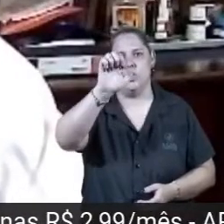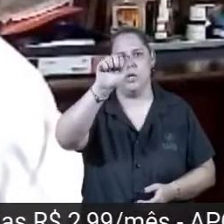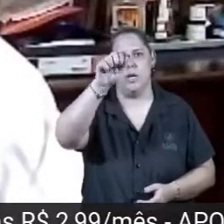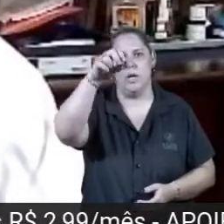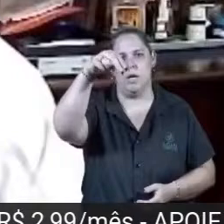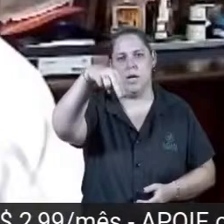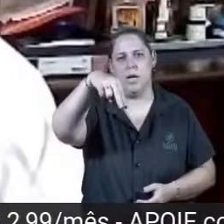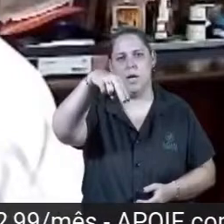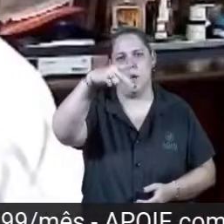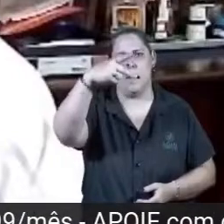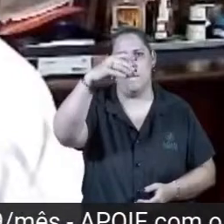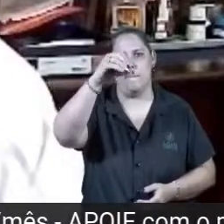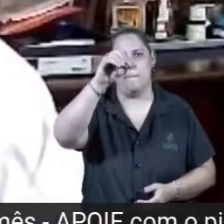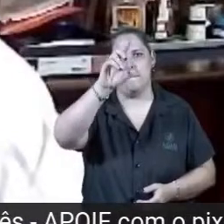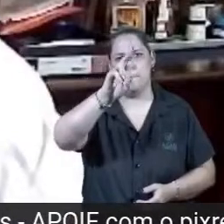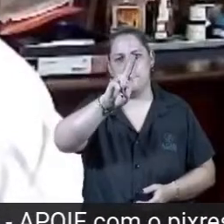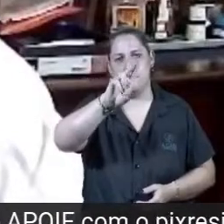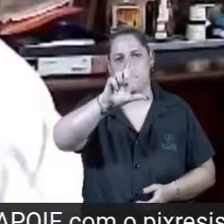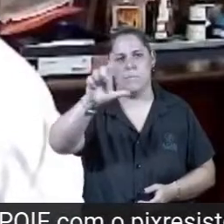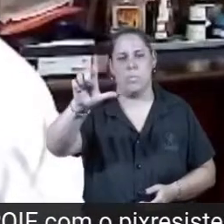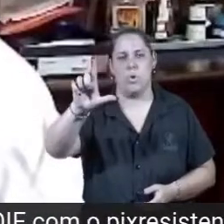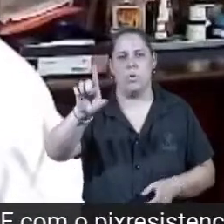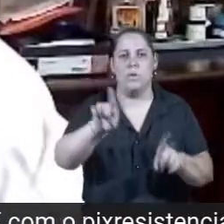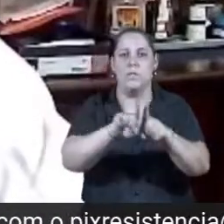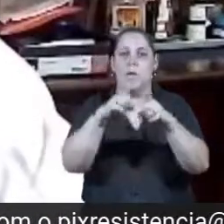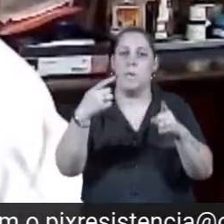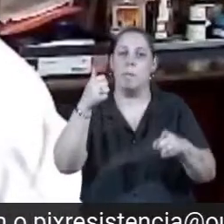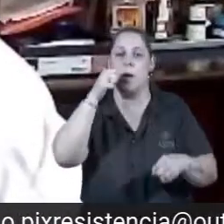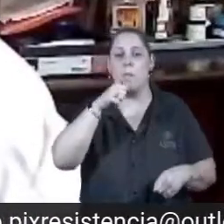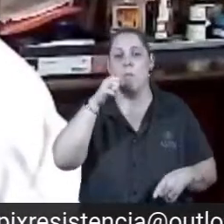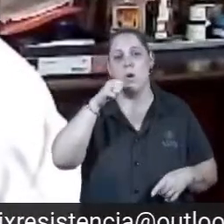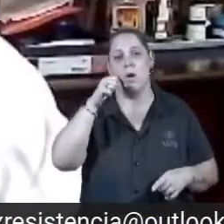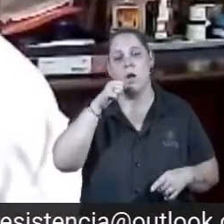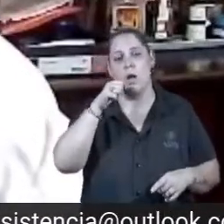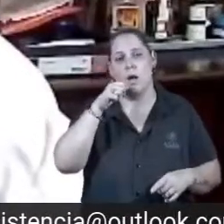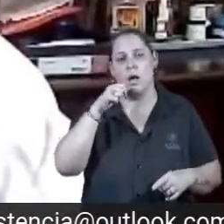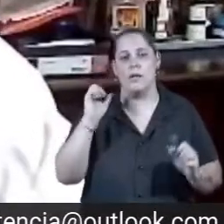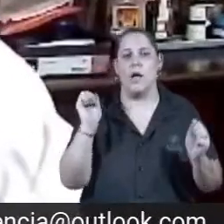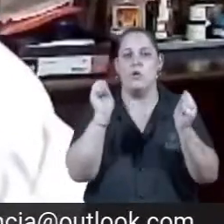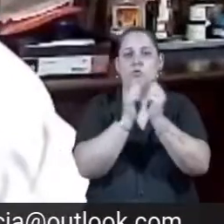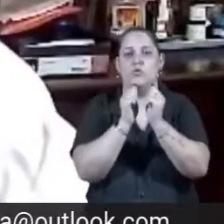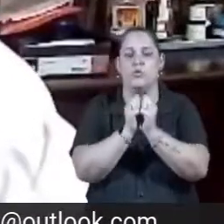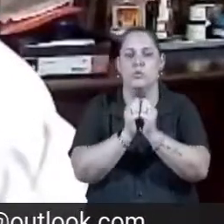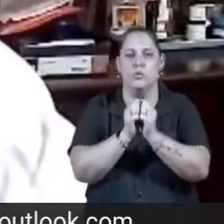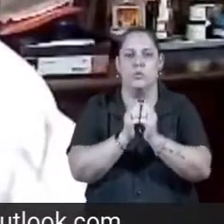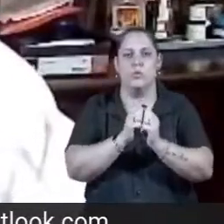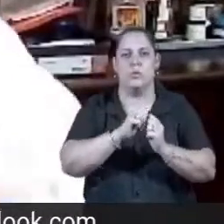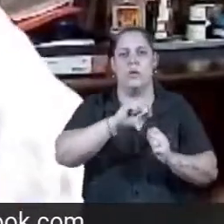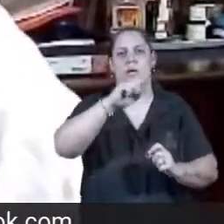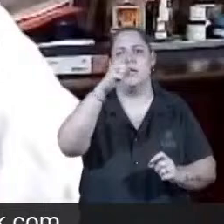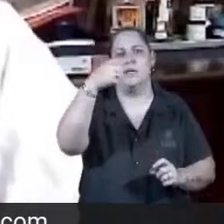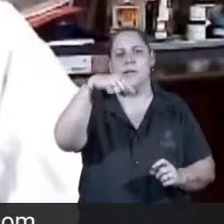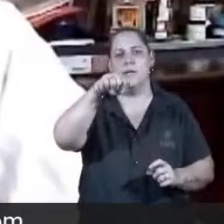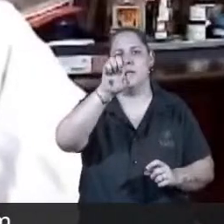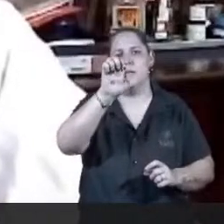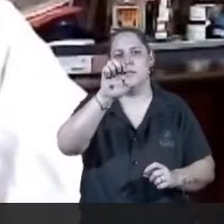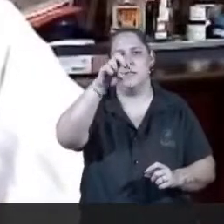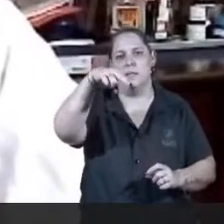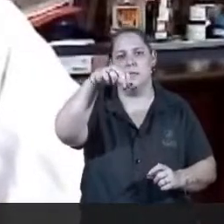também uma companheira que faz parte da nossa bancada, nós consideramos, que é a companheira Zenaide